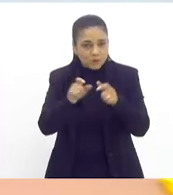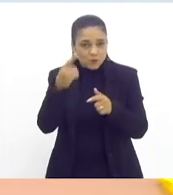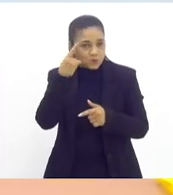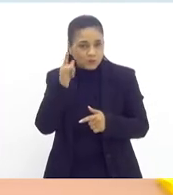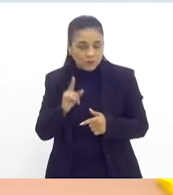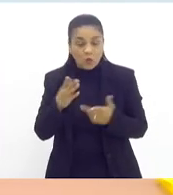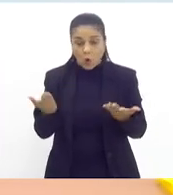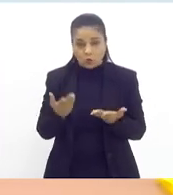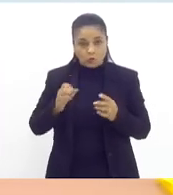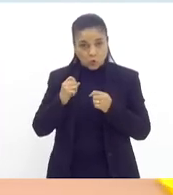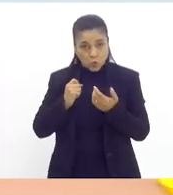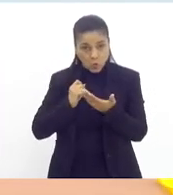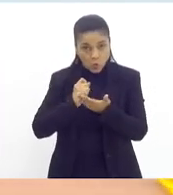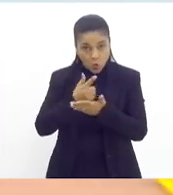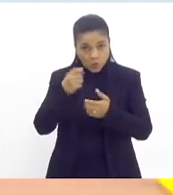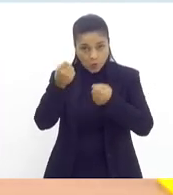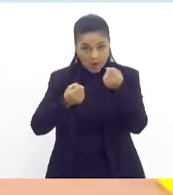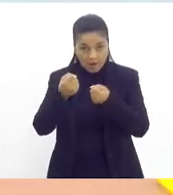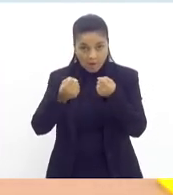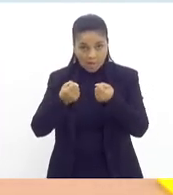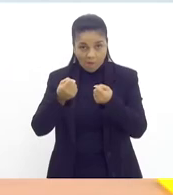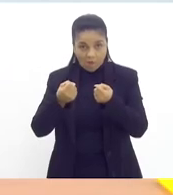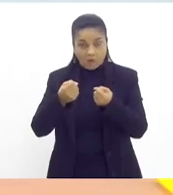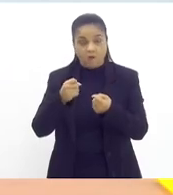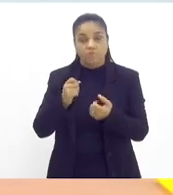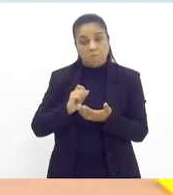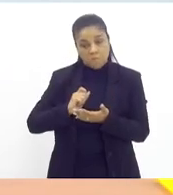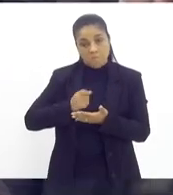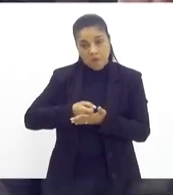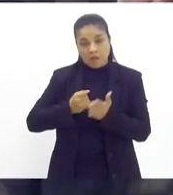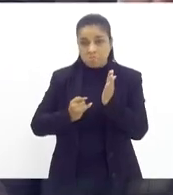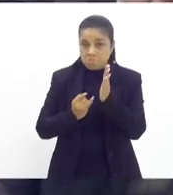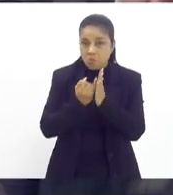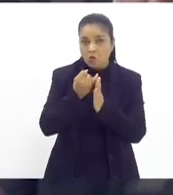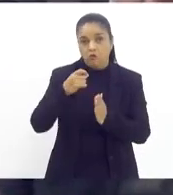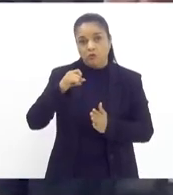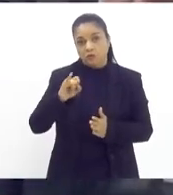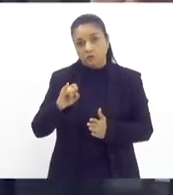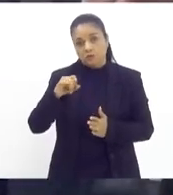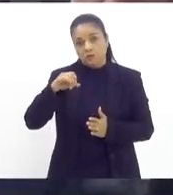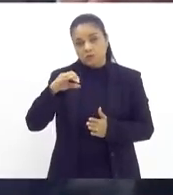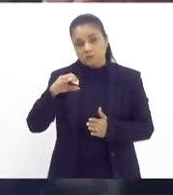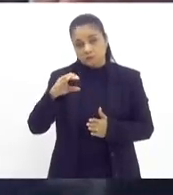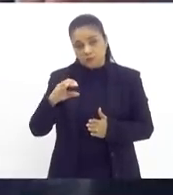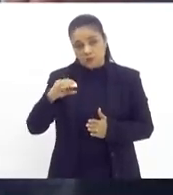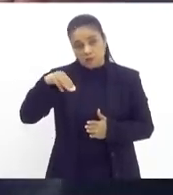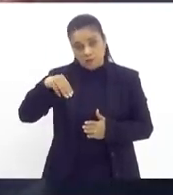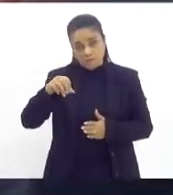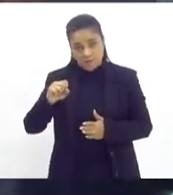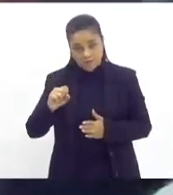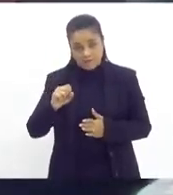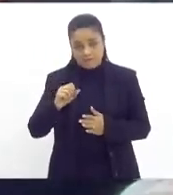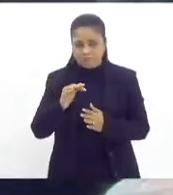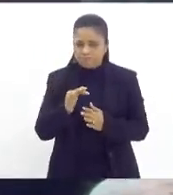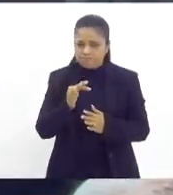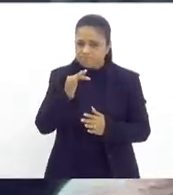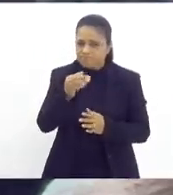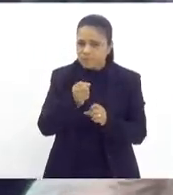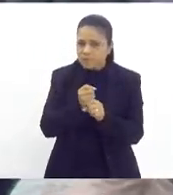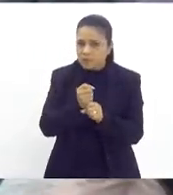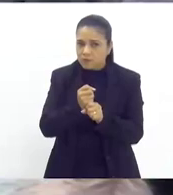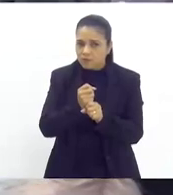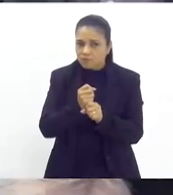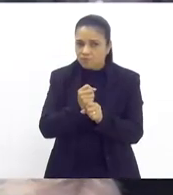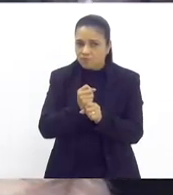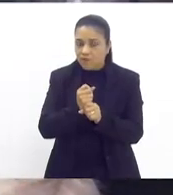carro. O carro paga ICMS na compra do carro. Daqui a alguns anos, a gente não vai comprar o carro, a